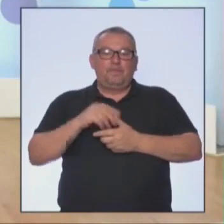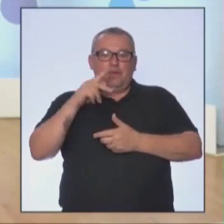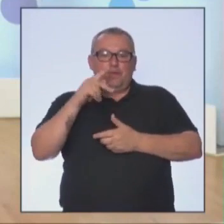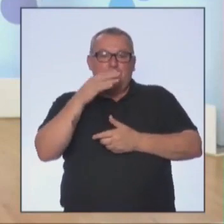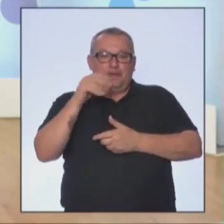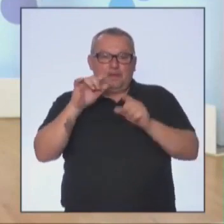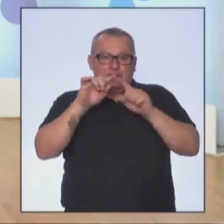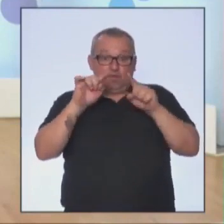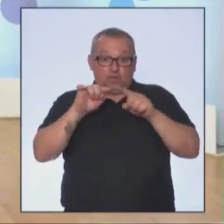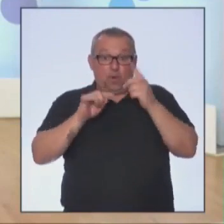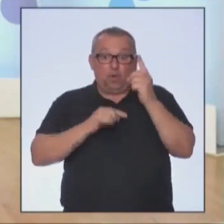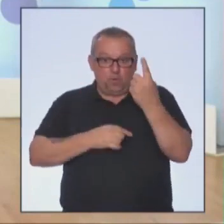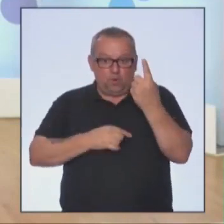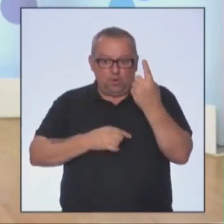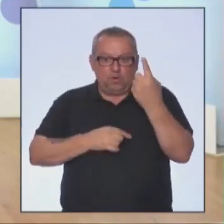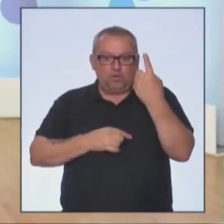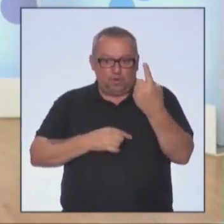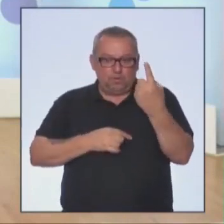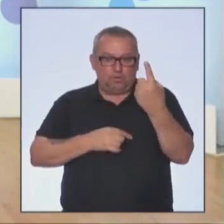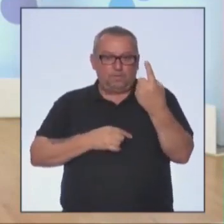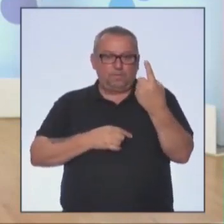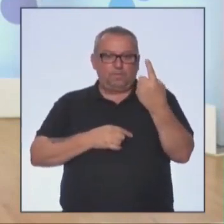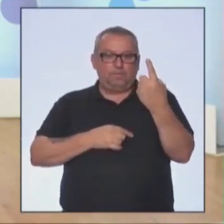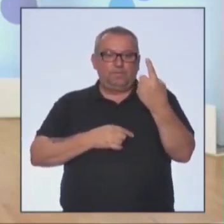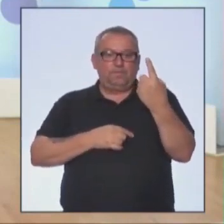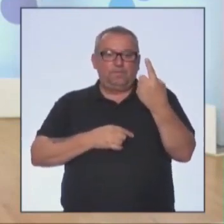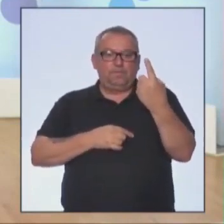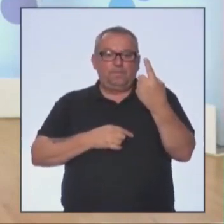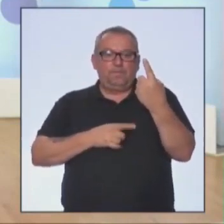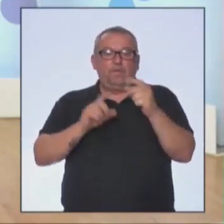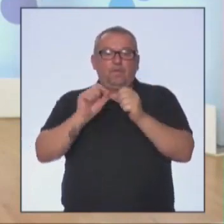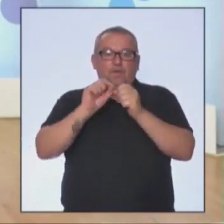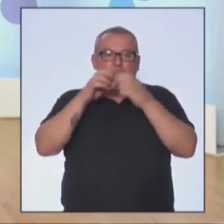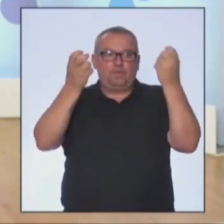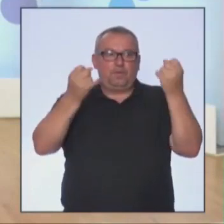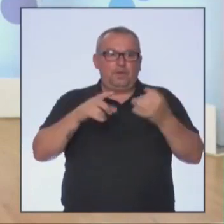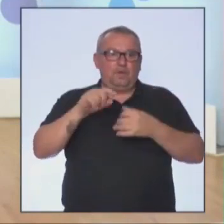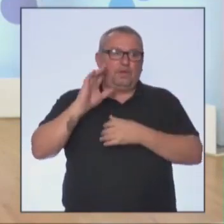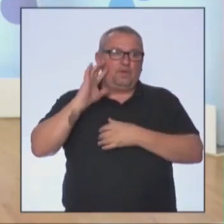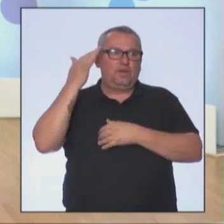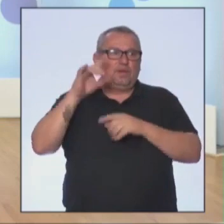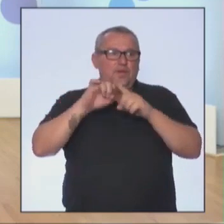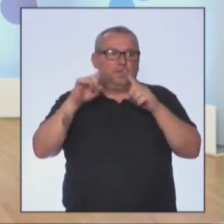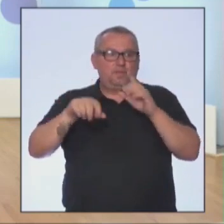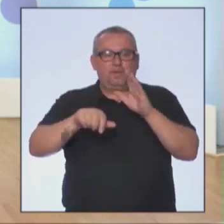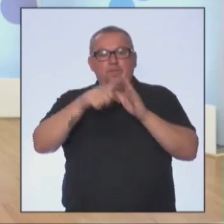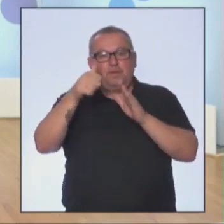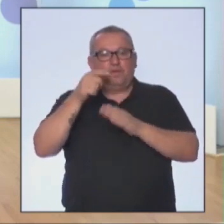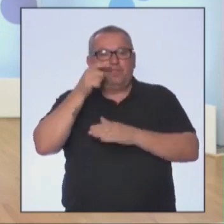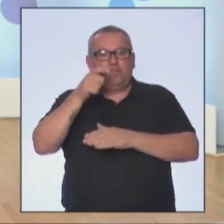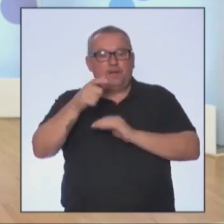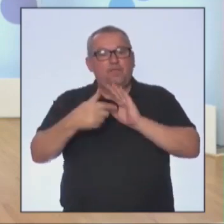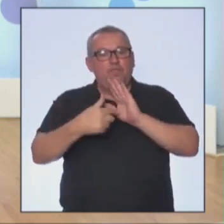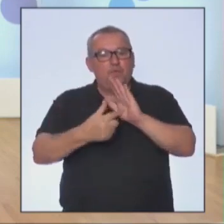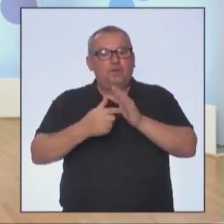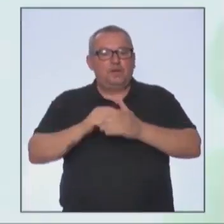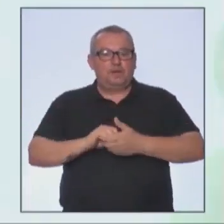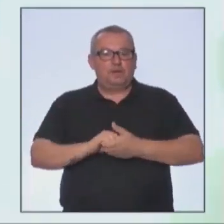Mas só em um deles. É, só em um deles. Eu já vou contar o que acontece, mas primeiro a gente vai te mostrar.